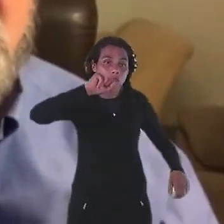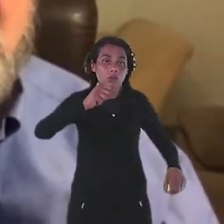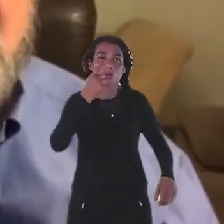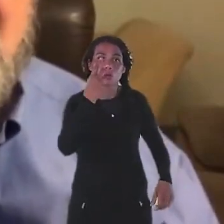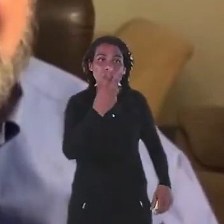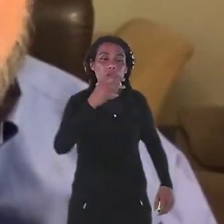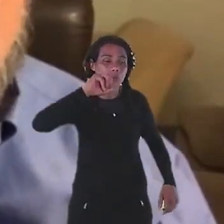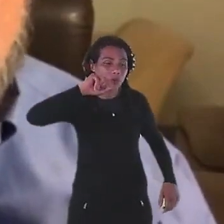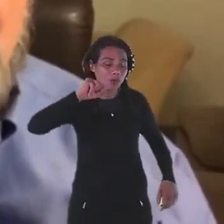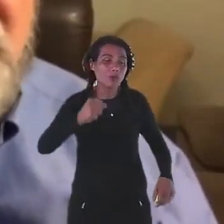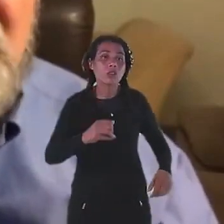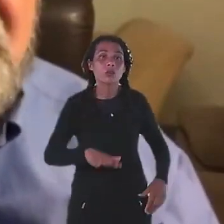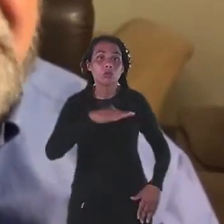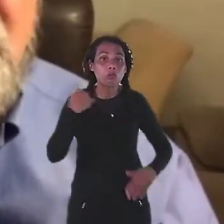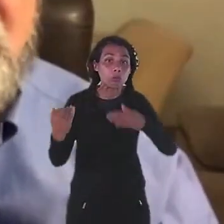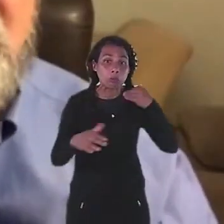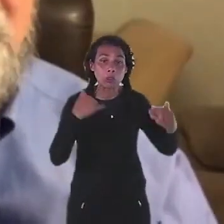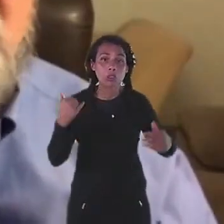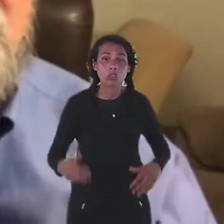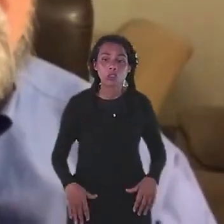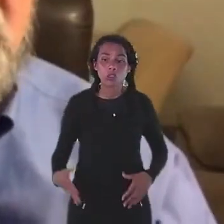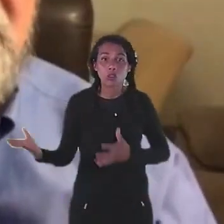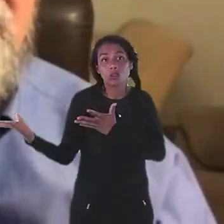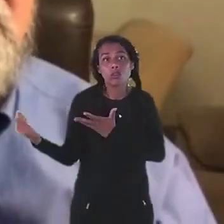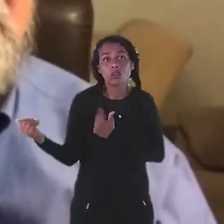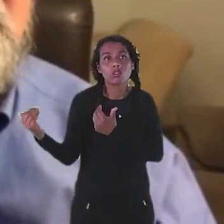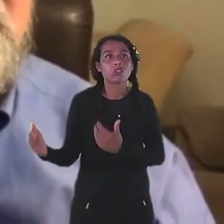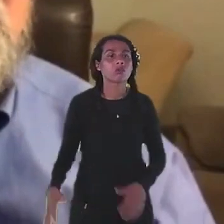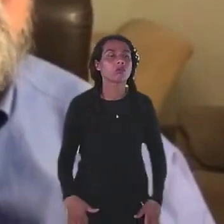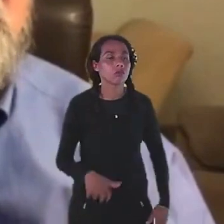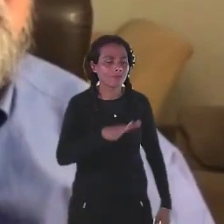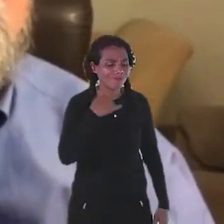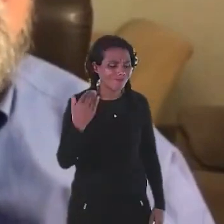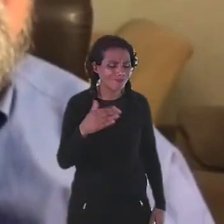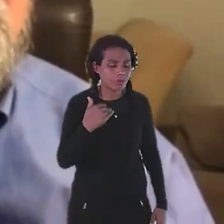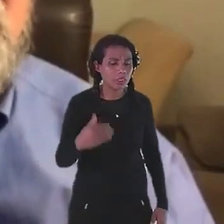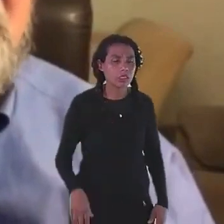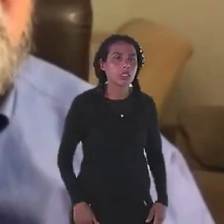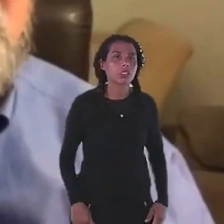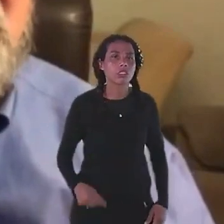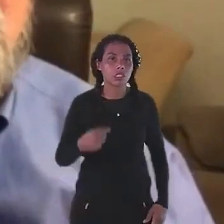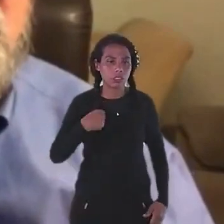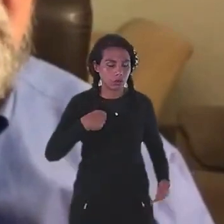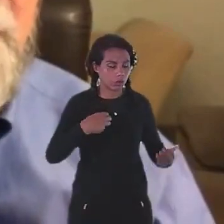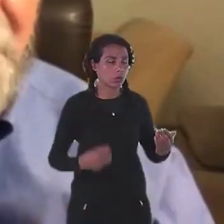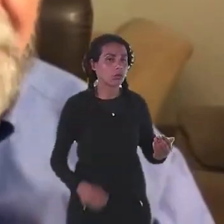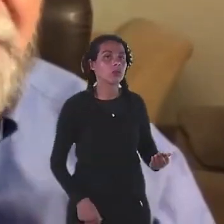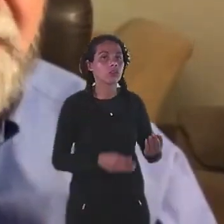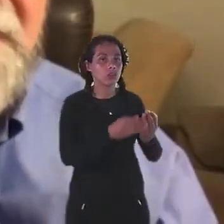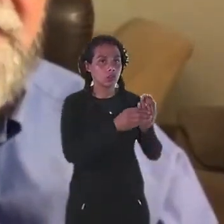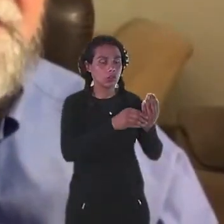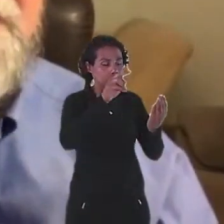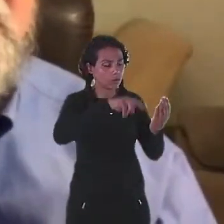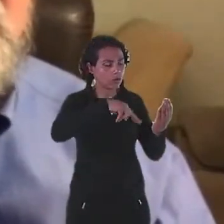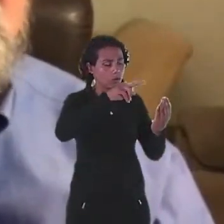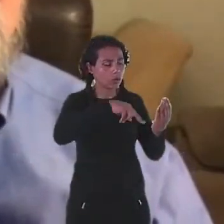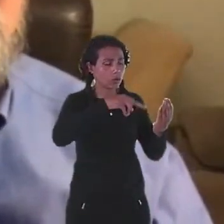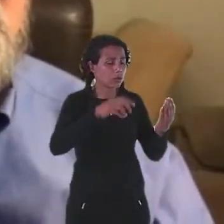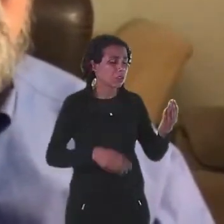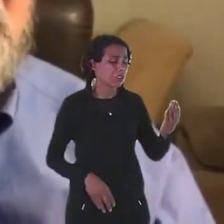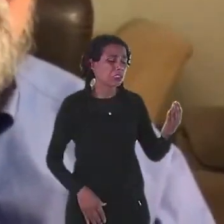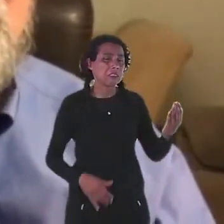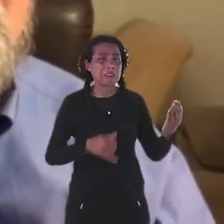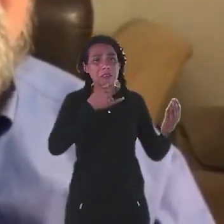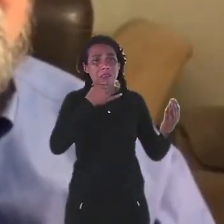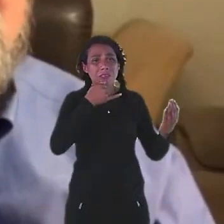capítulo, como deve ter sido apavorante, desesperador você receber a ordem, um apito, né,